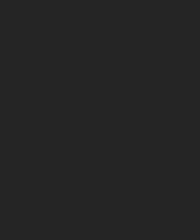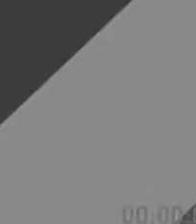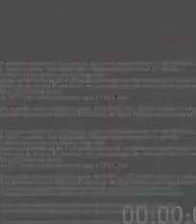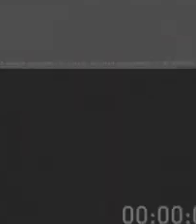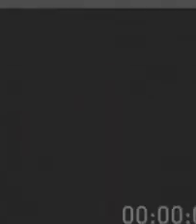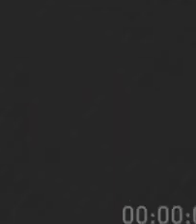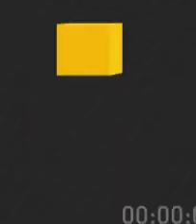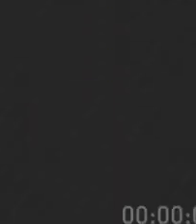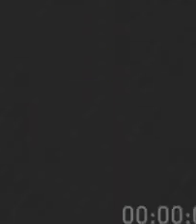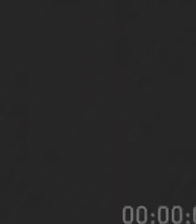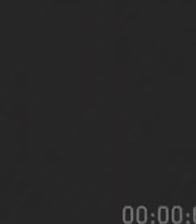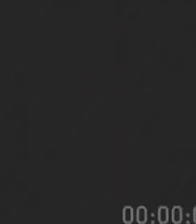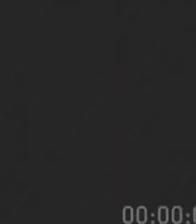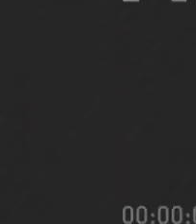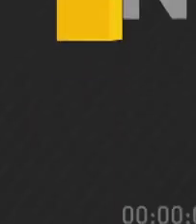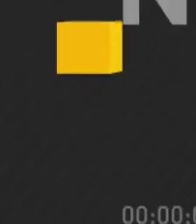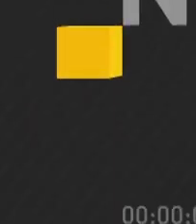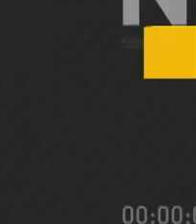ae